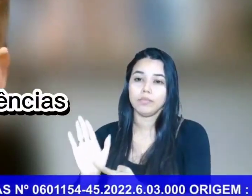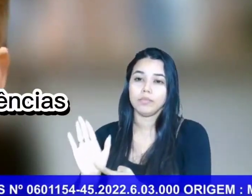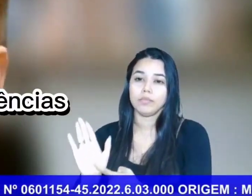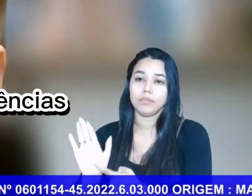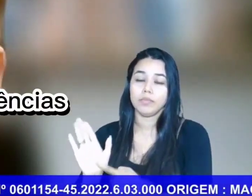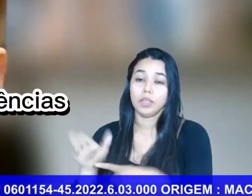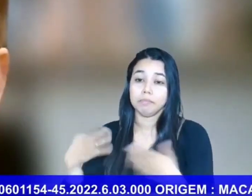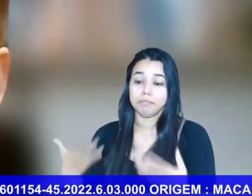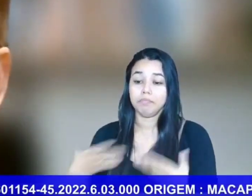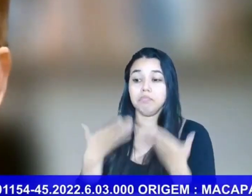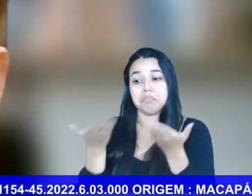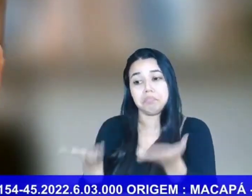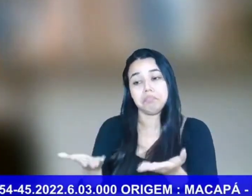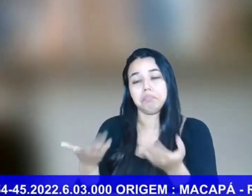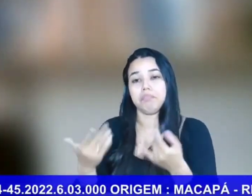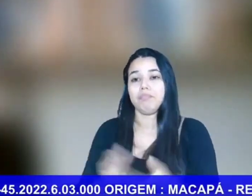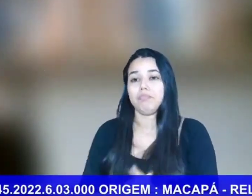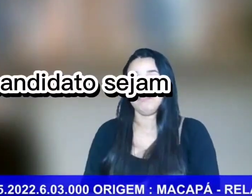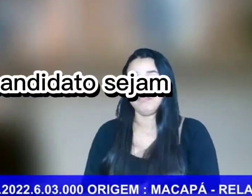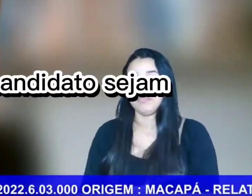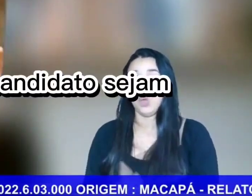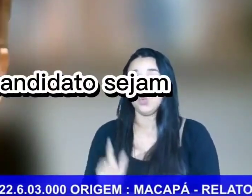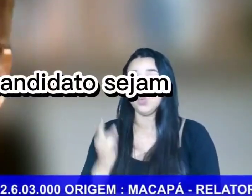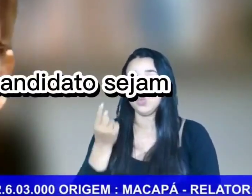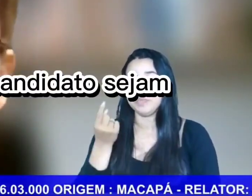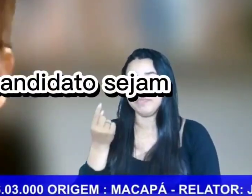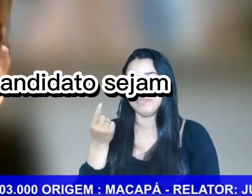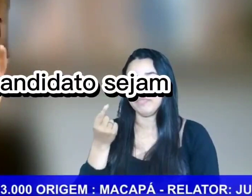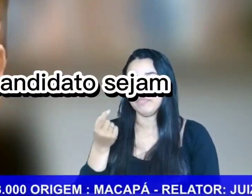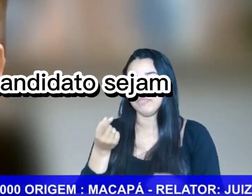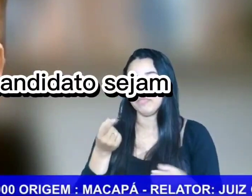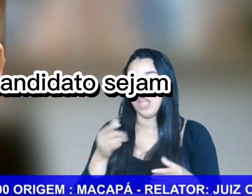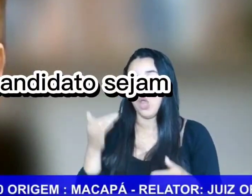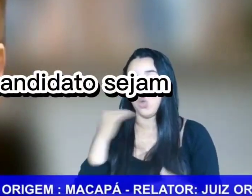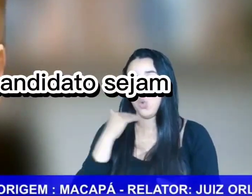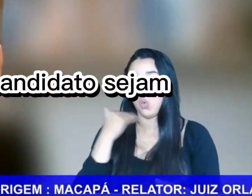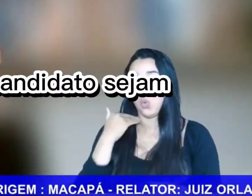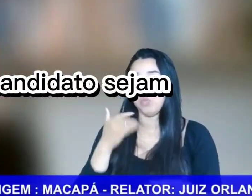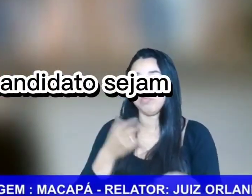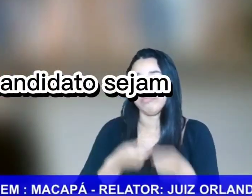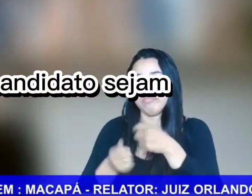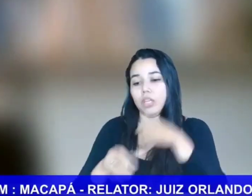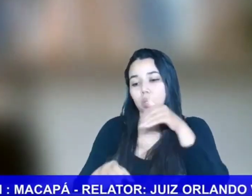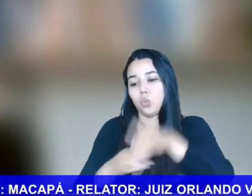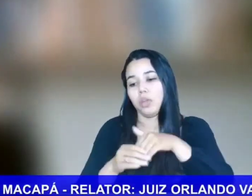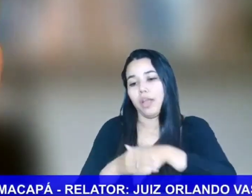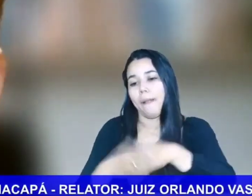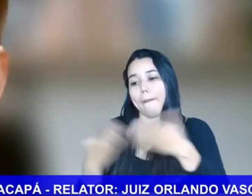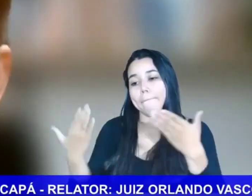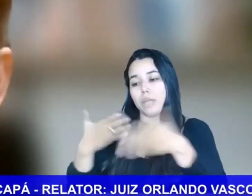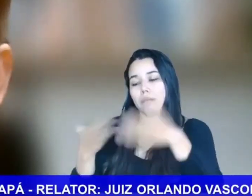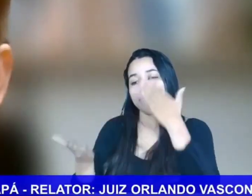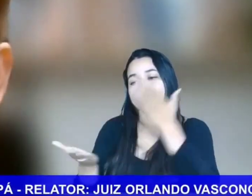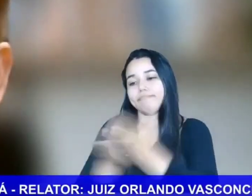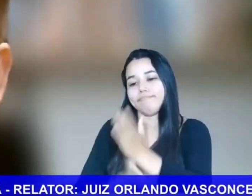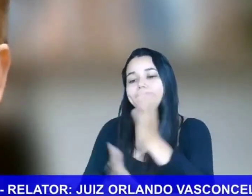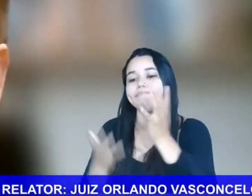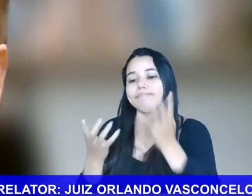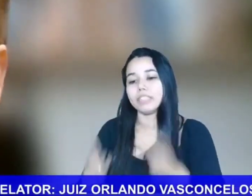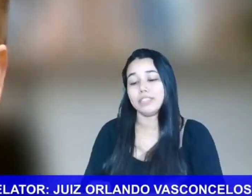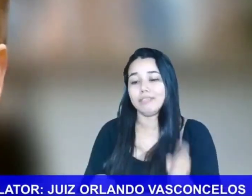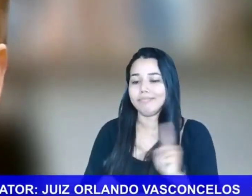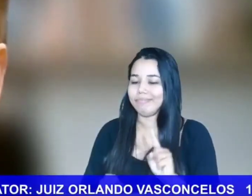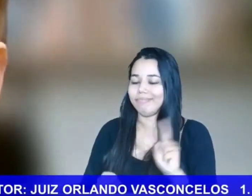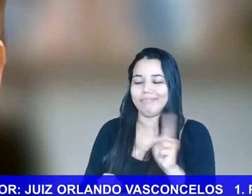de vossas excelências, pleito único, que as contas de campanha do candidato sejam aprovadas sem ressalva.